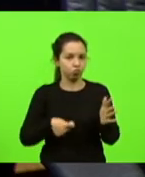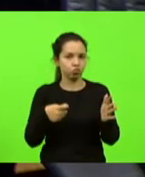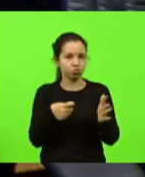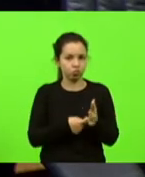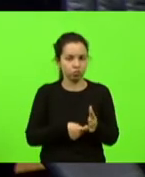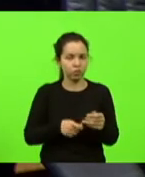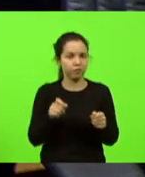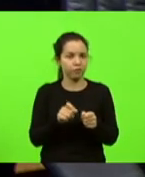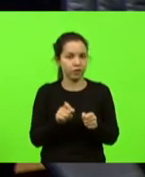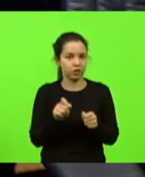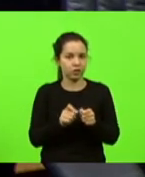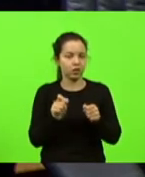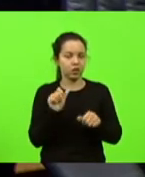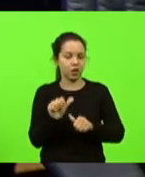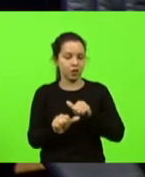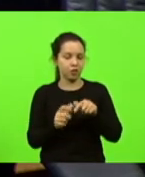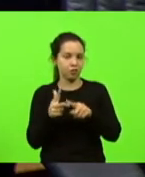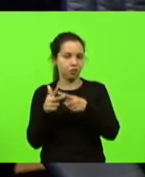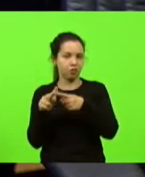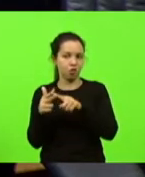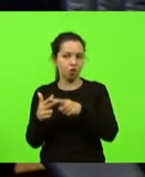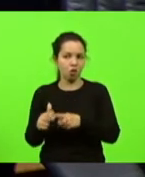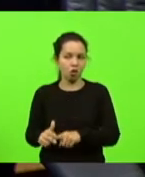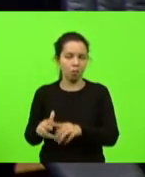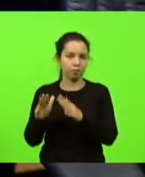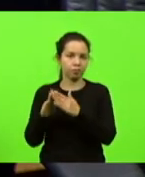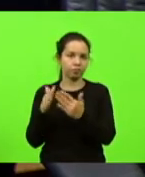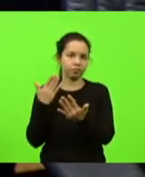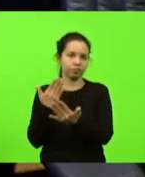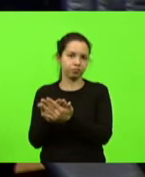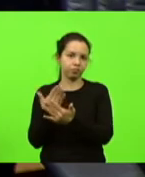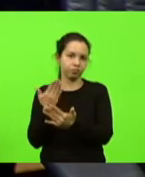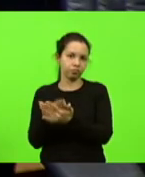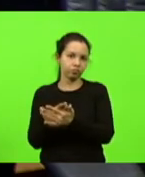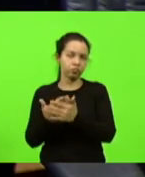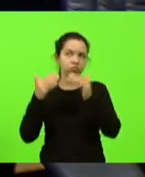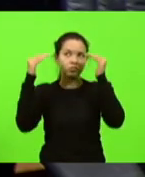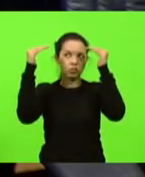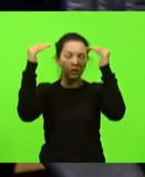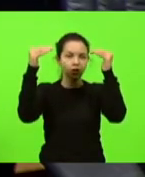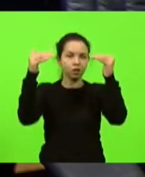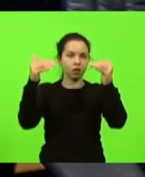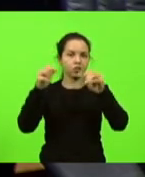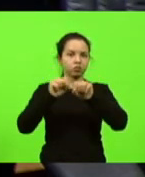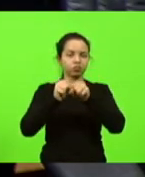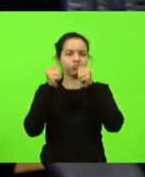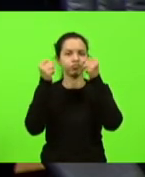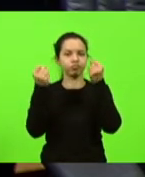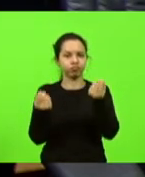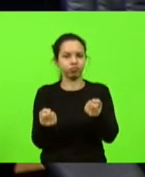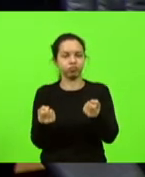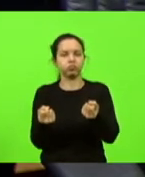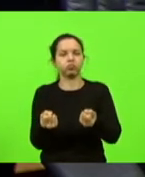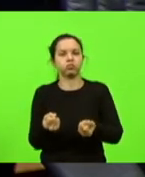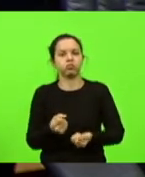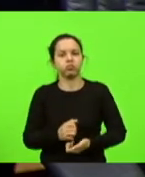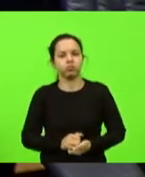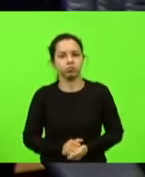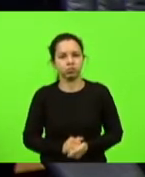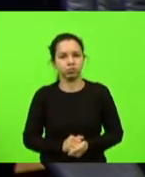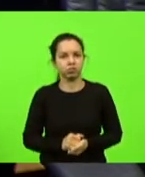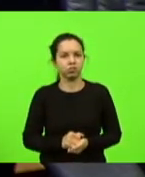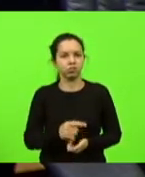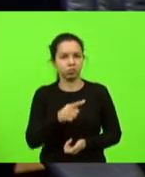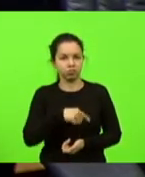a reforma de uma escola, o telhado cai, o recurso, a gente conseguiu o convencimento